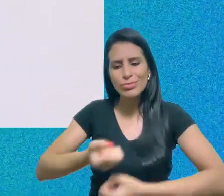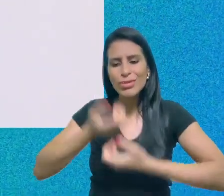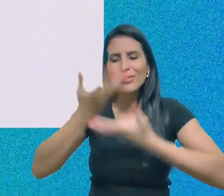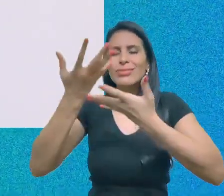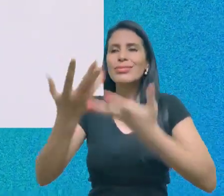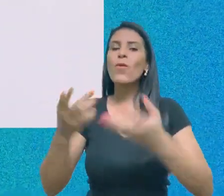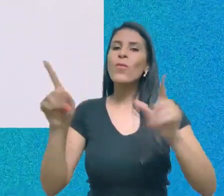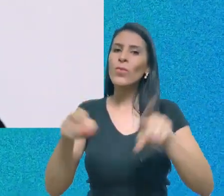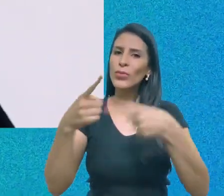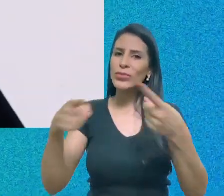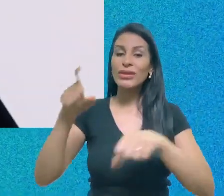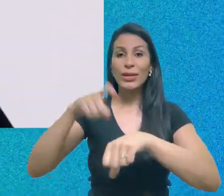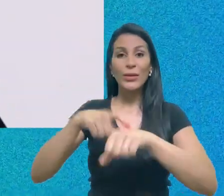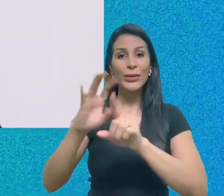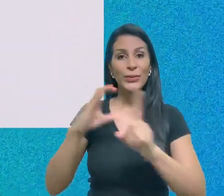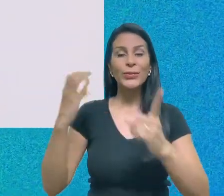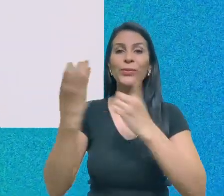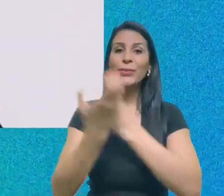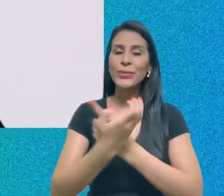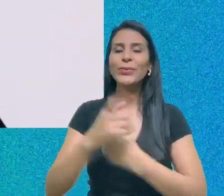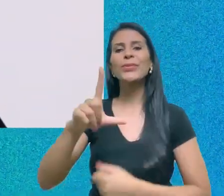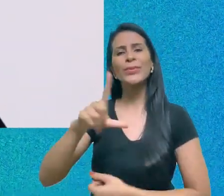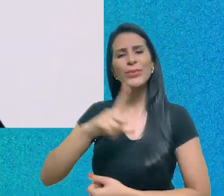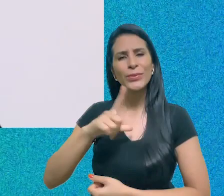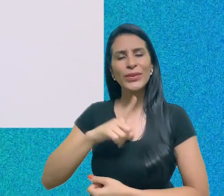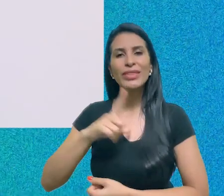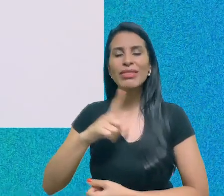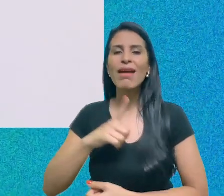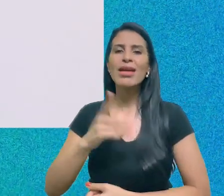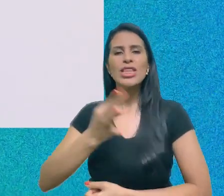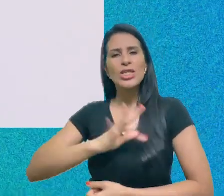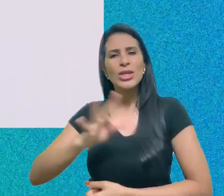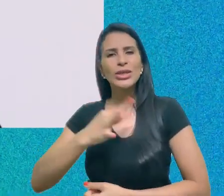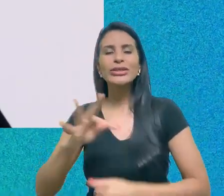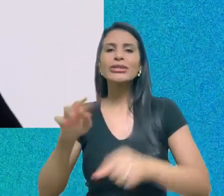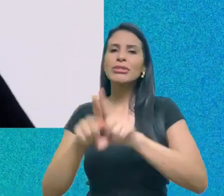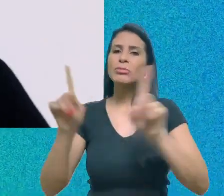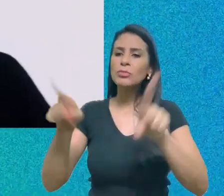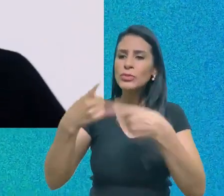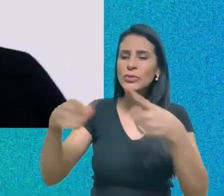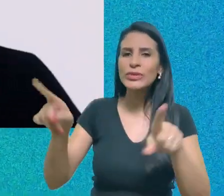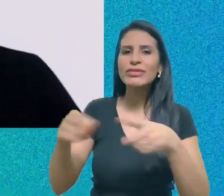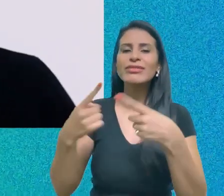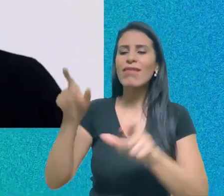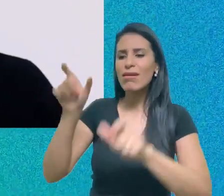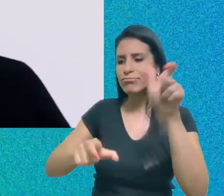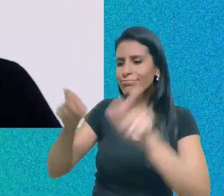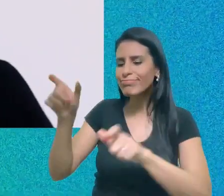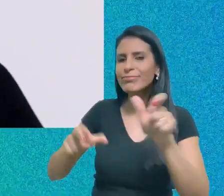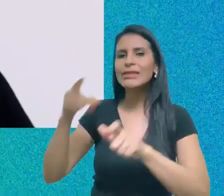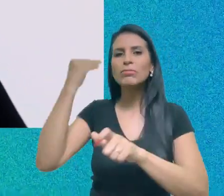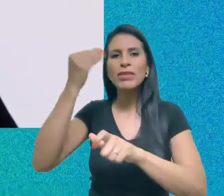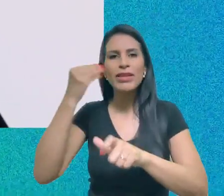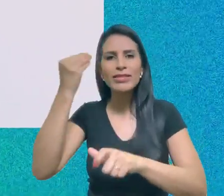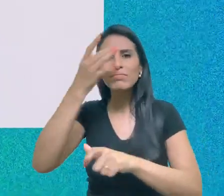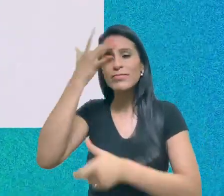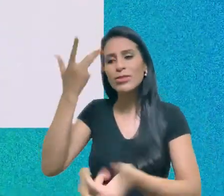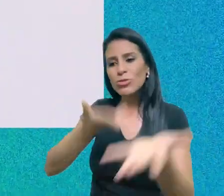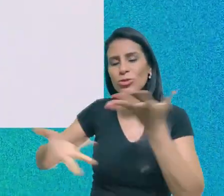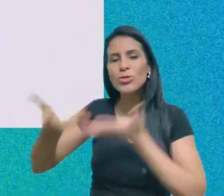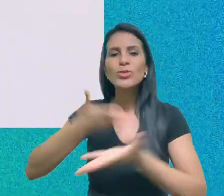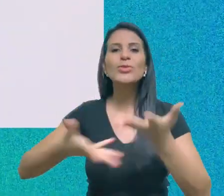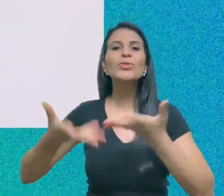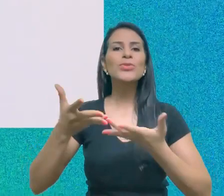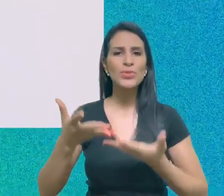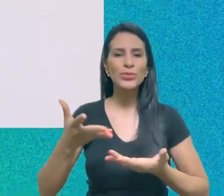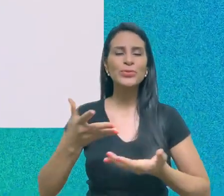música como forma de expressão e função no culto, fazendo apreciação dos elementos musicais e teológicos, levando em